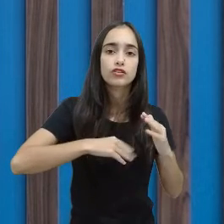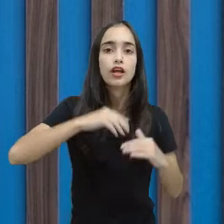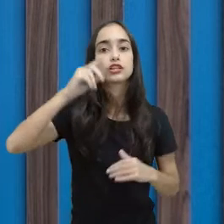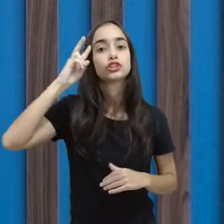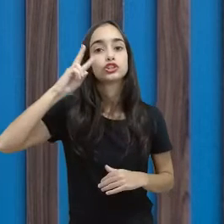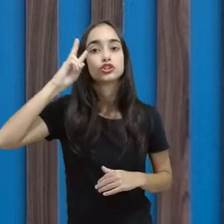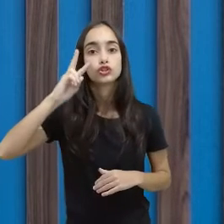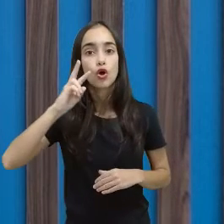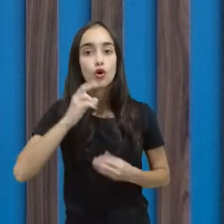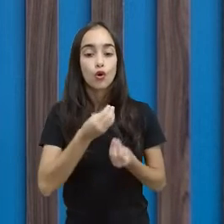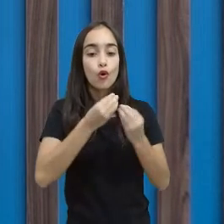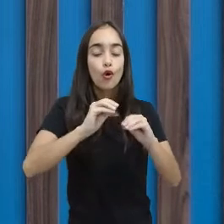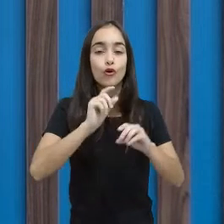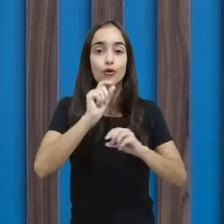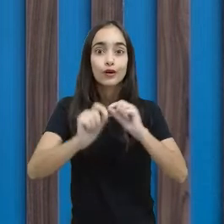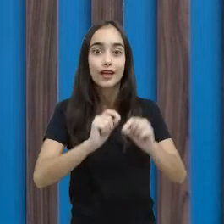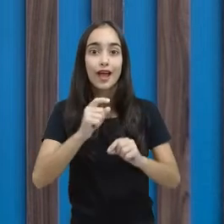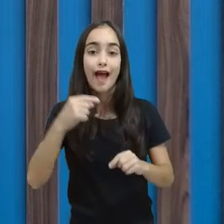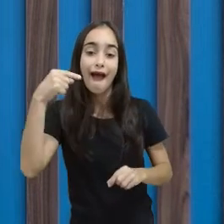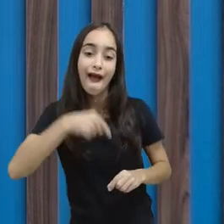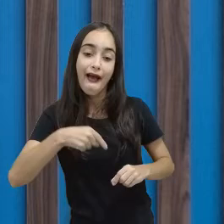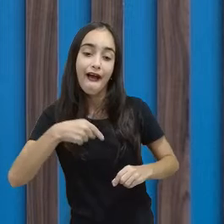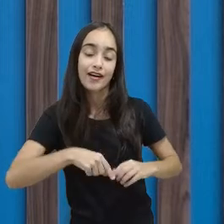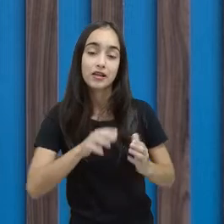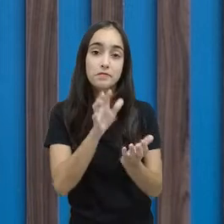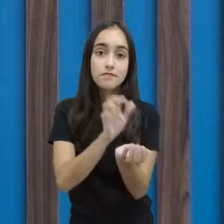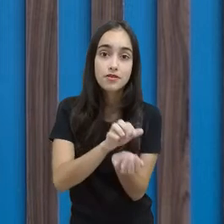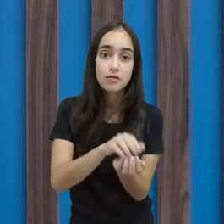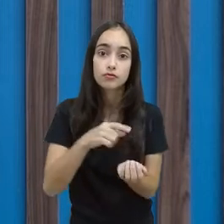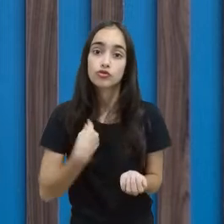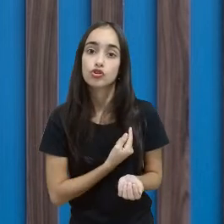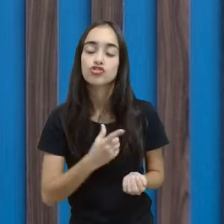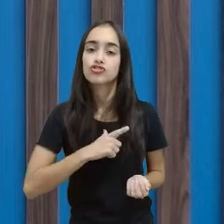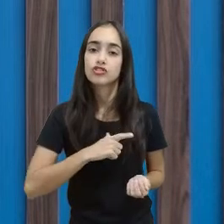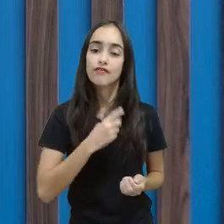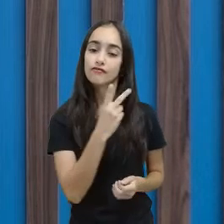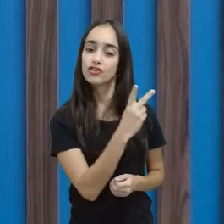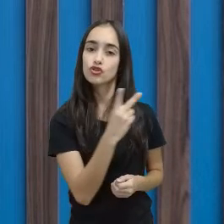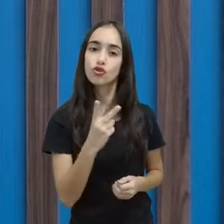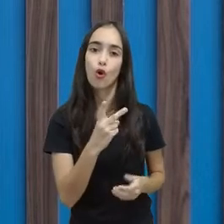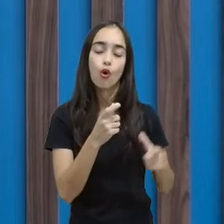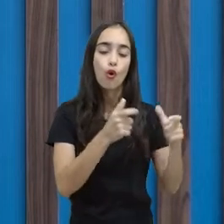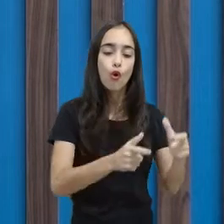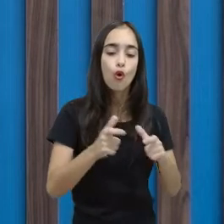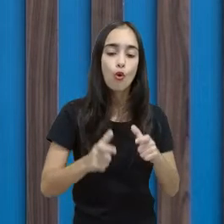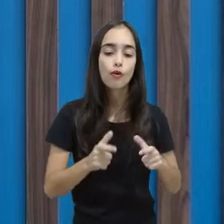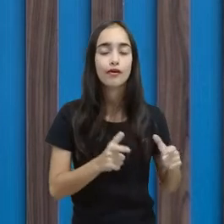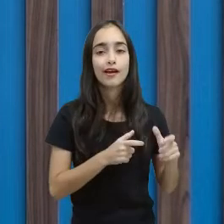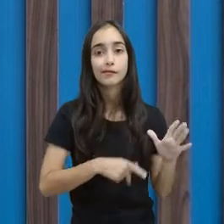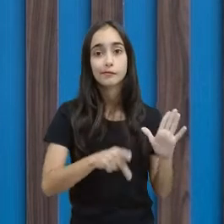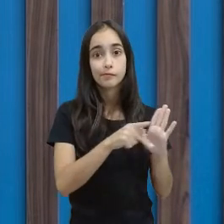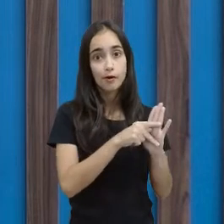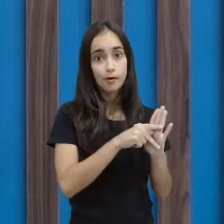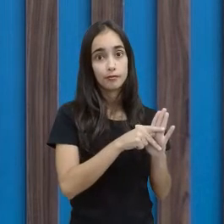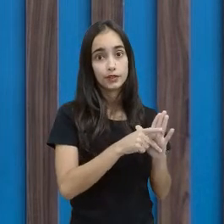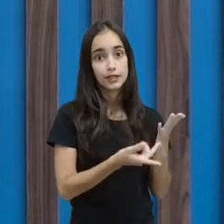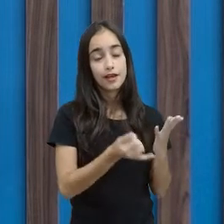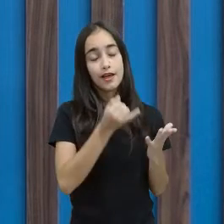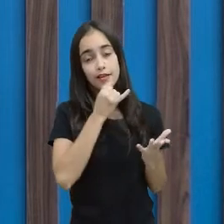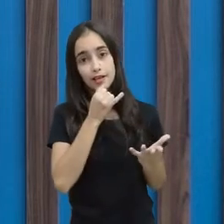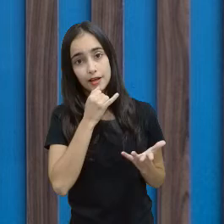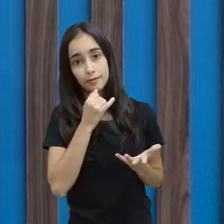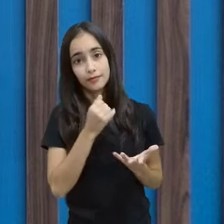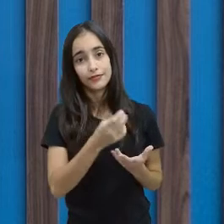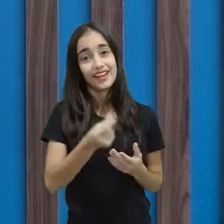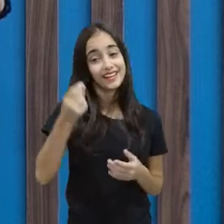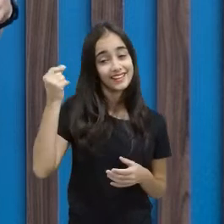nós tivemos 2 campos de concentração. Só que aí, como dizia a vocês, campos de concentração era para separar, de